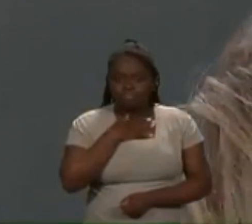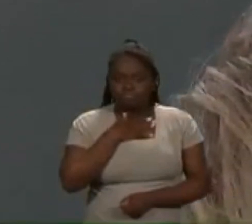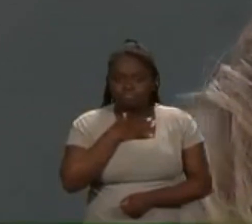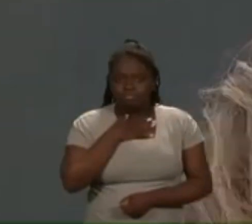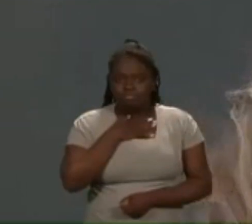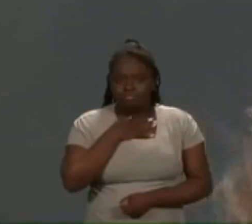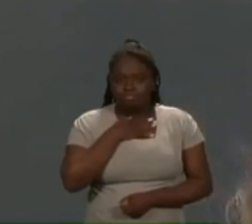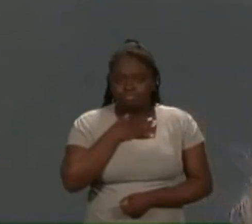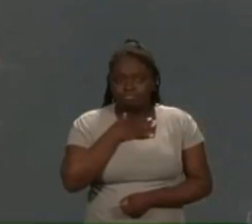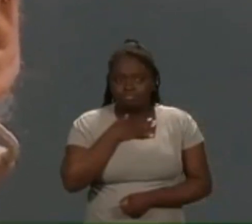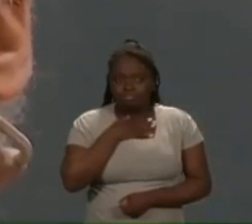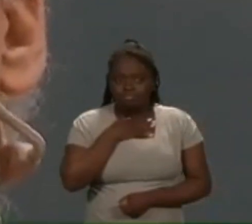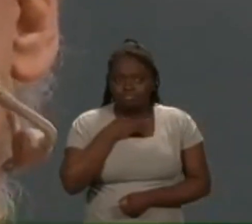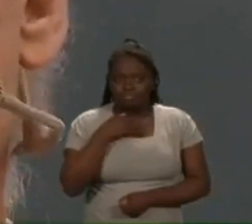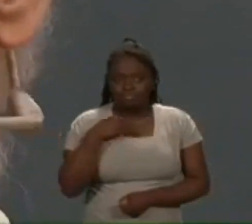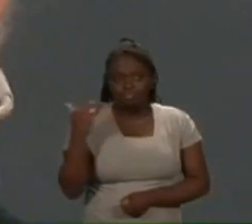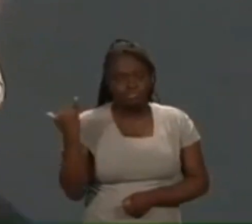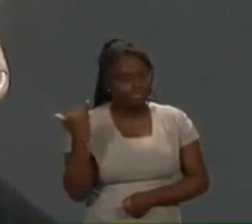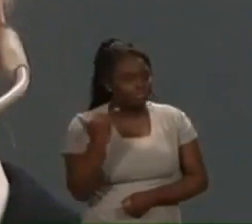Não falei mais nada.